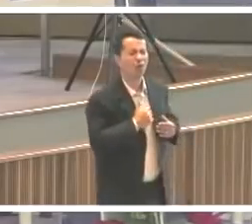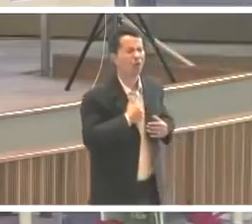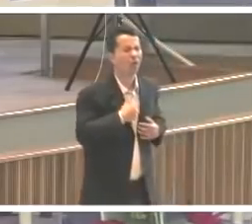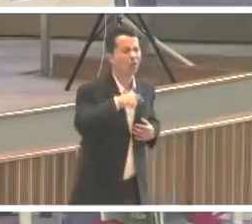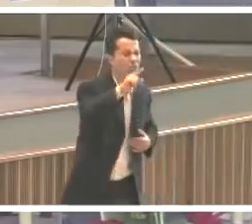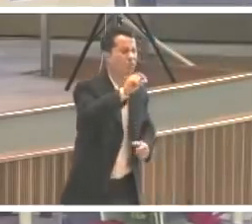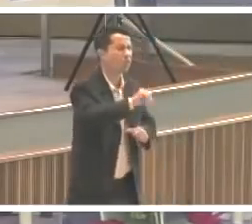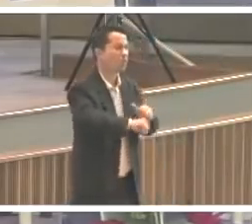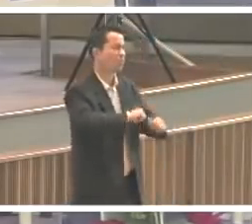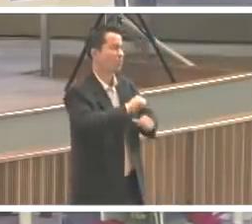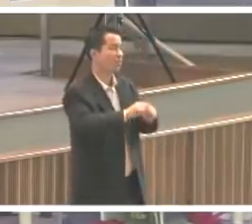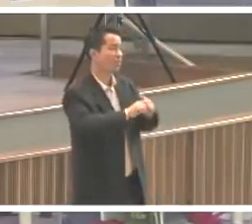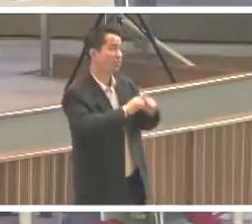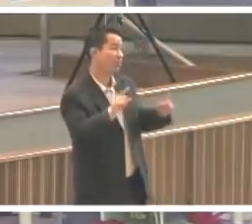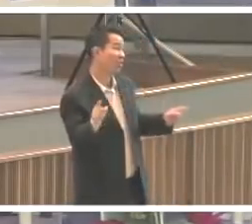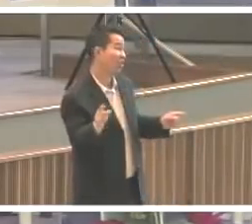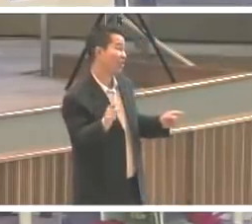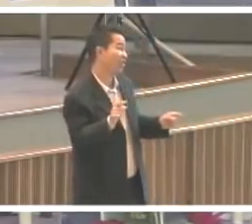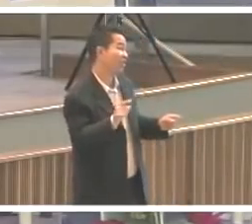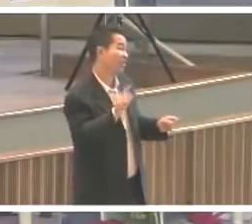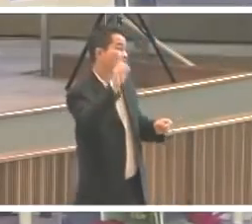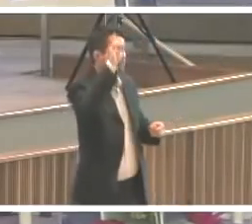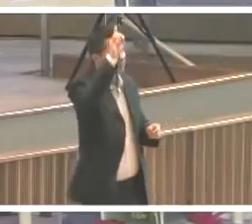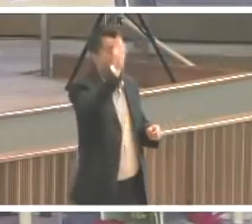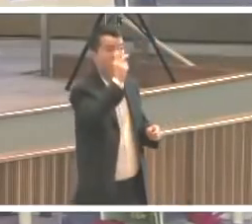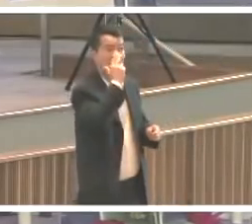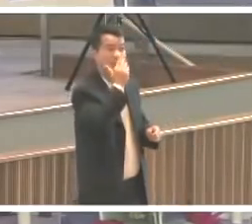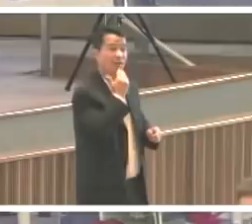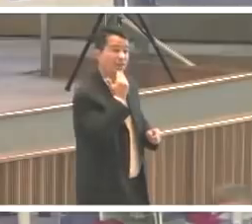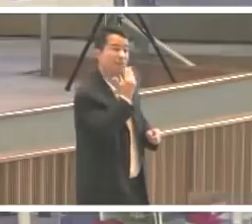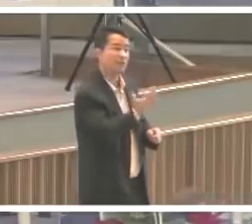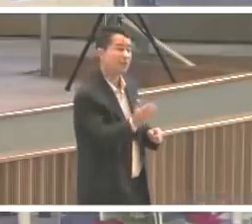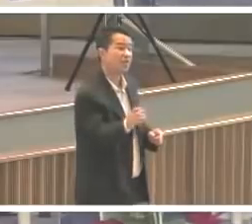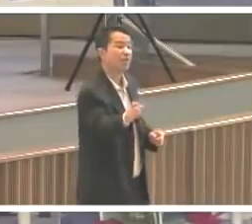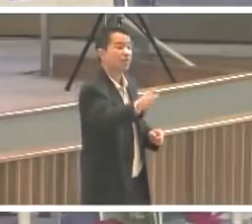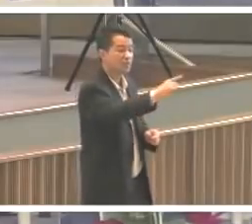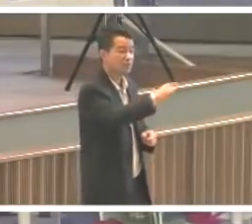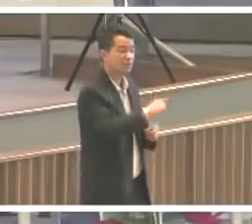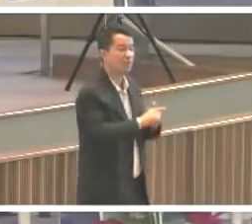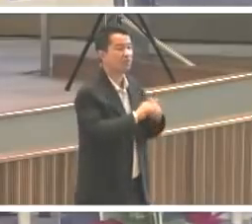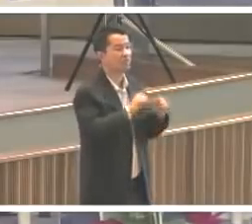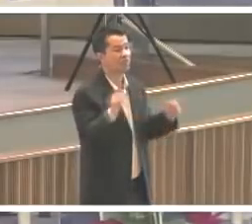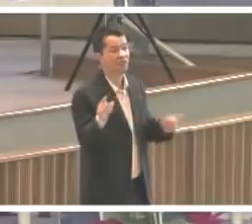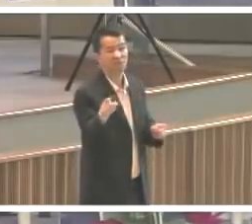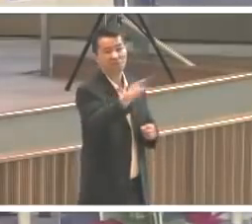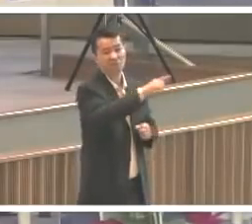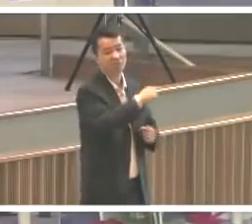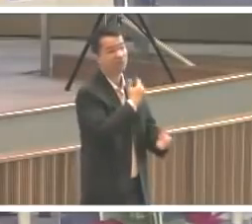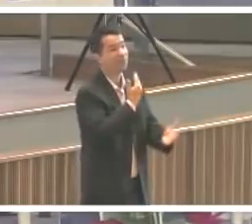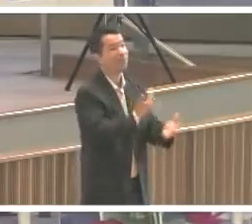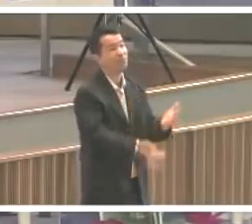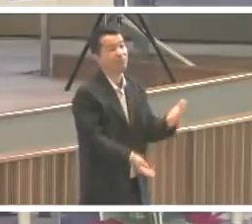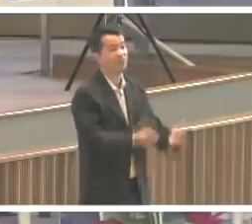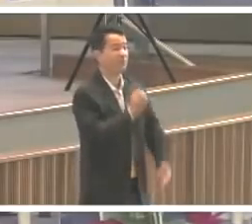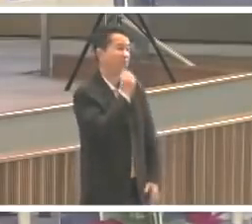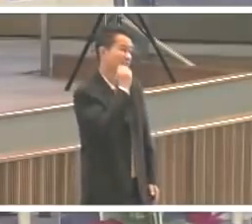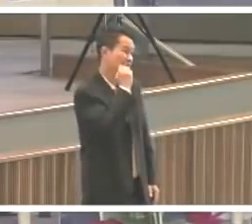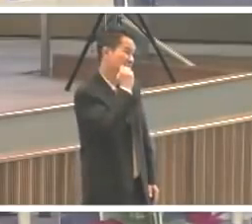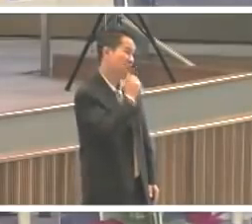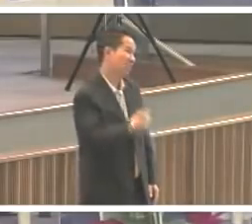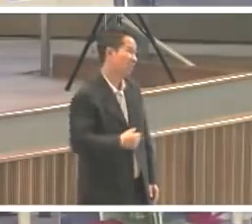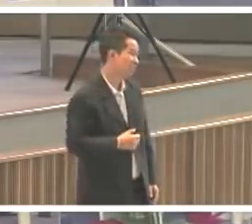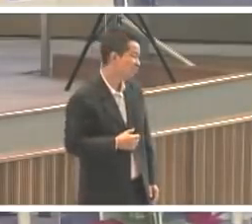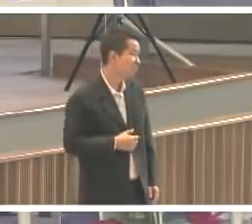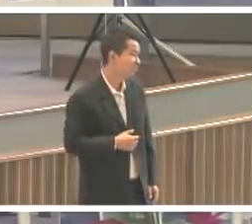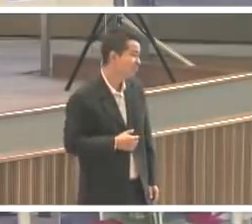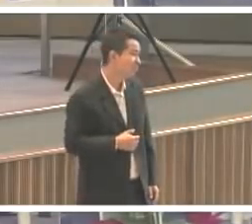diferentes, pedindo uma atitude tua, e de repente essa oportunidade passou. É interessante porque quando